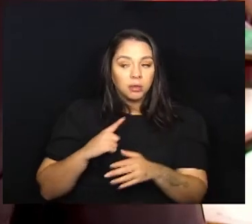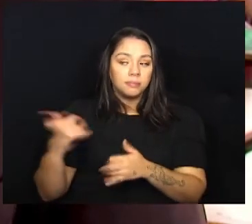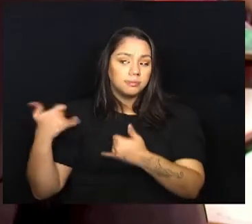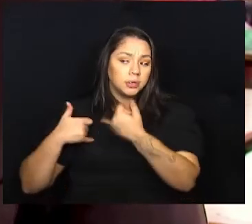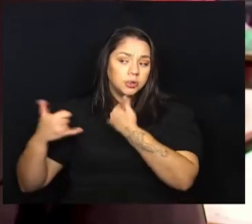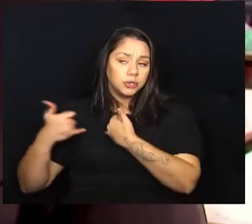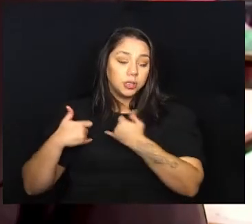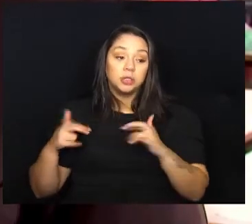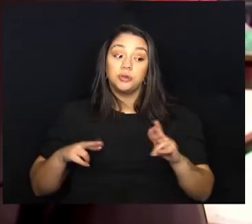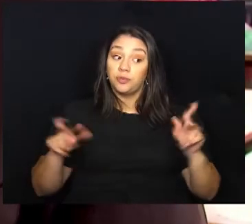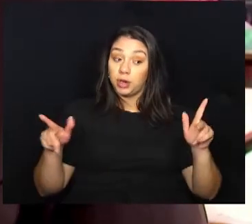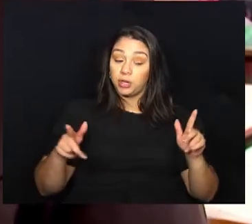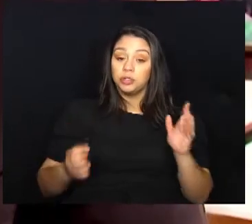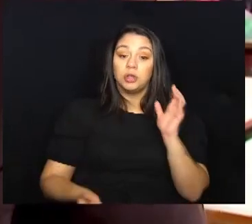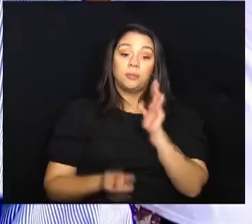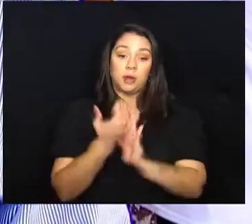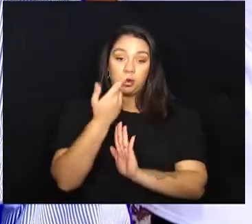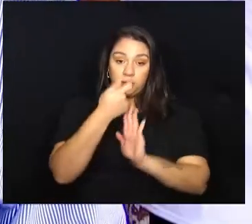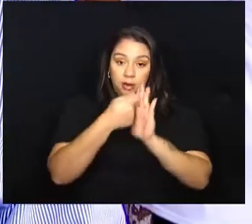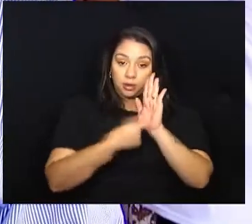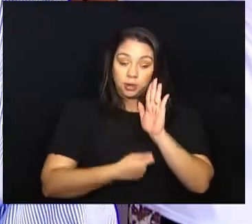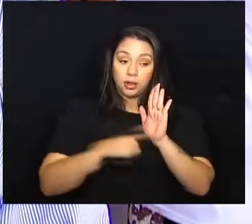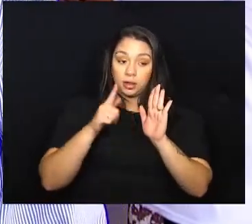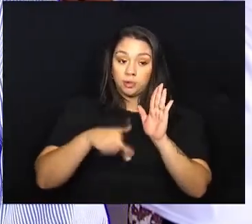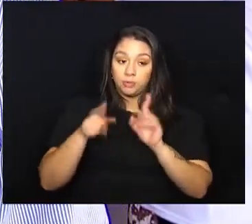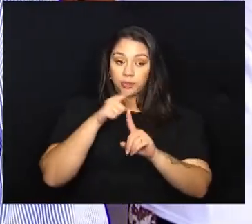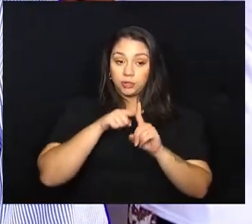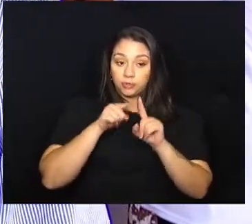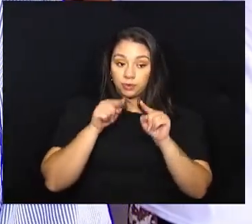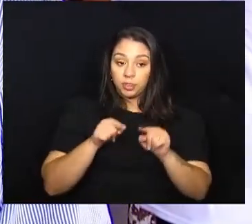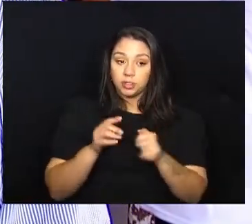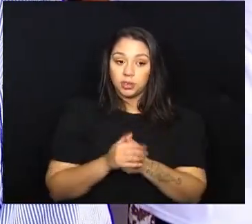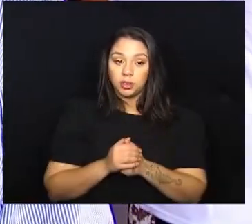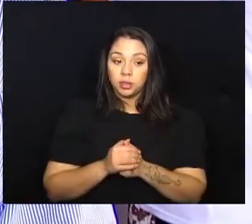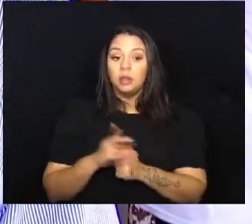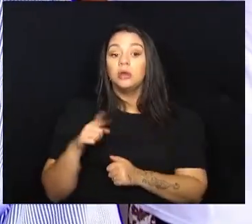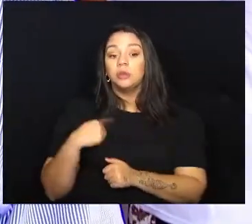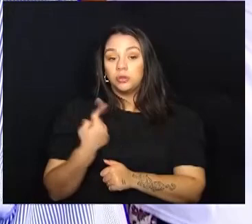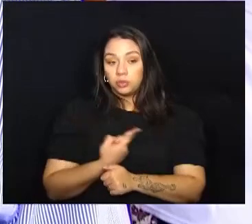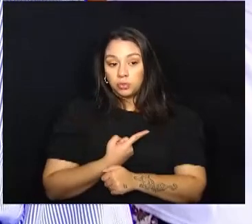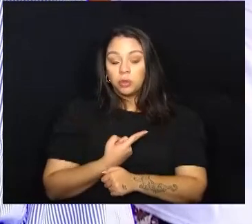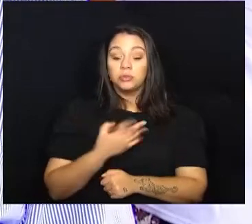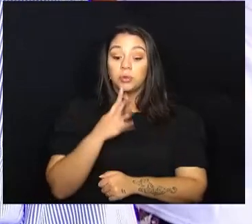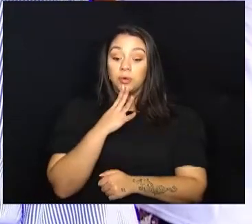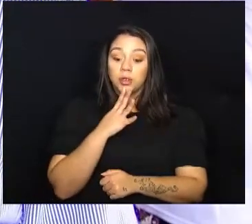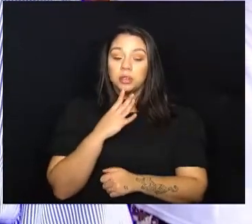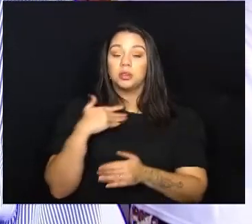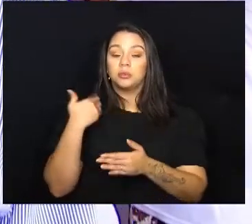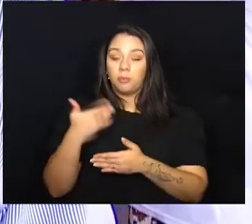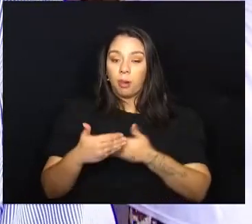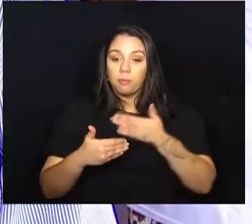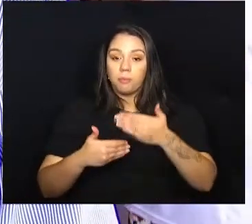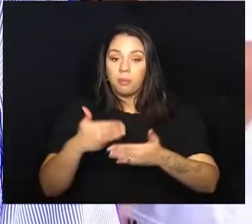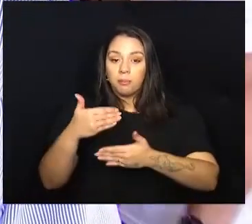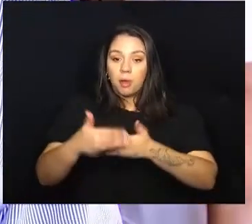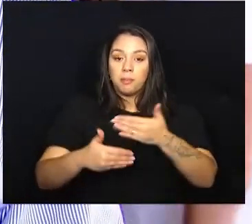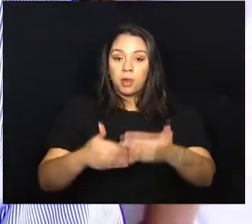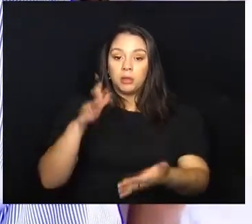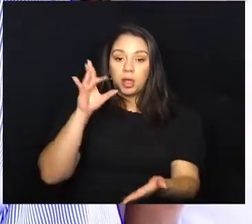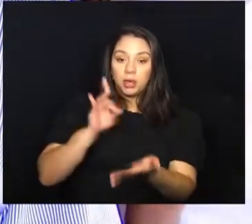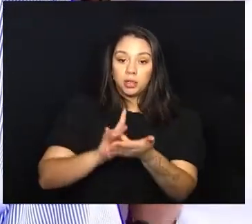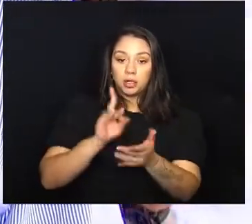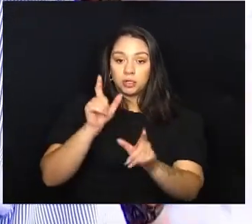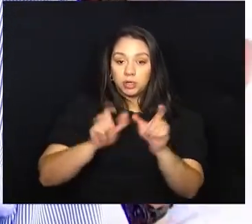relatório e o trabalho da comissão ter êxito. A gente está tomando conhecimento pouco a pouco da realidade, né, dessas